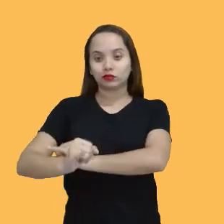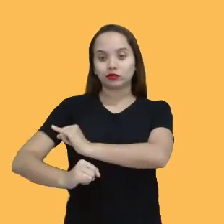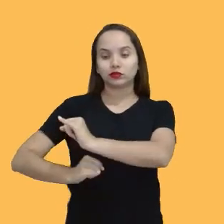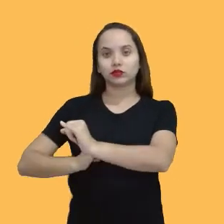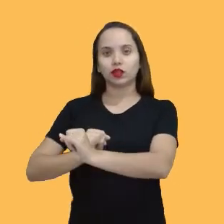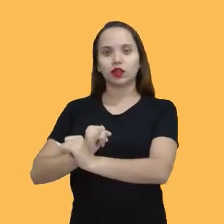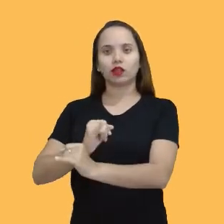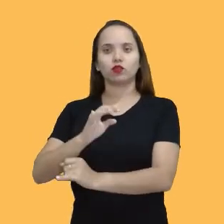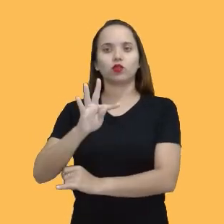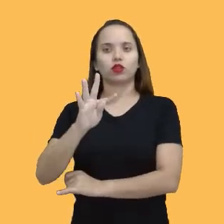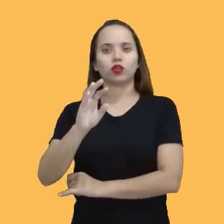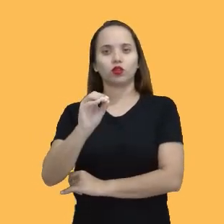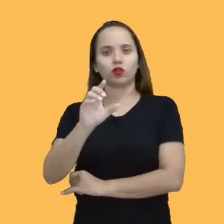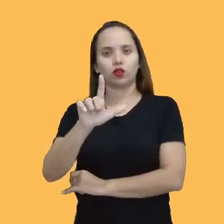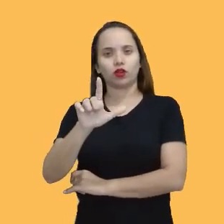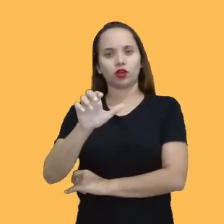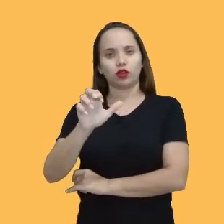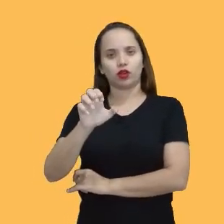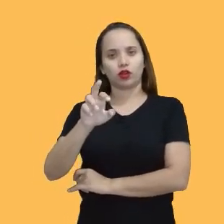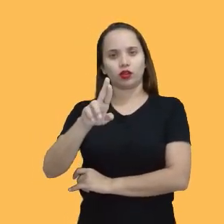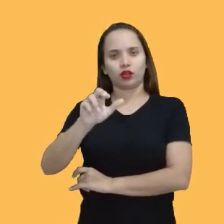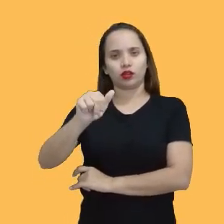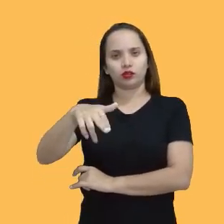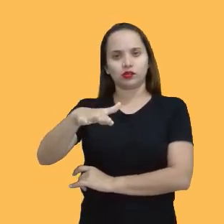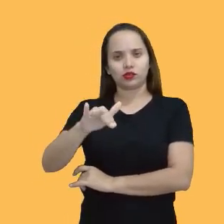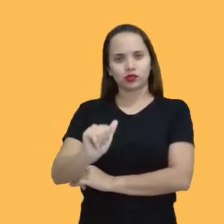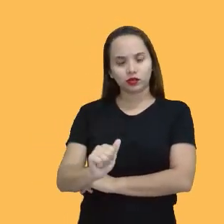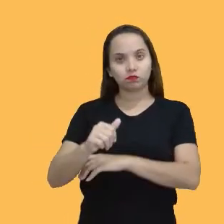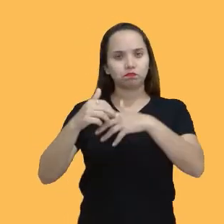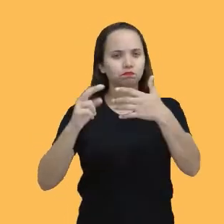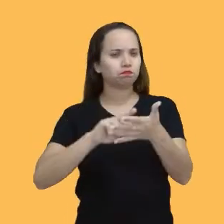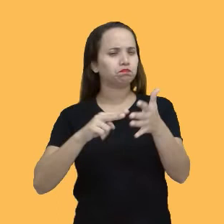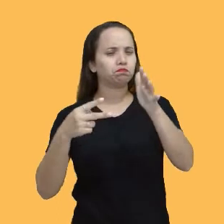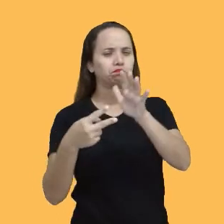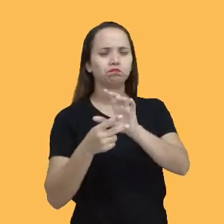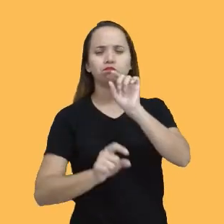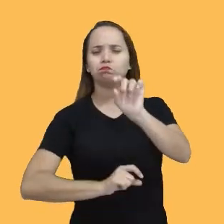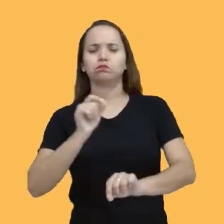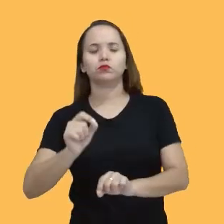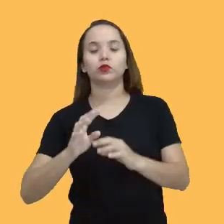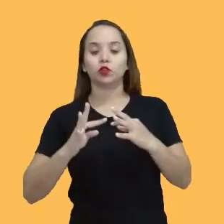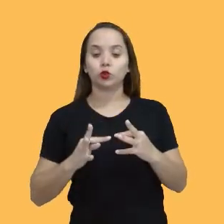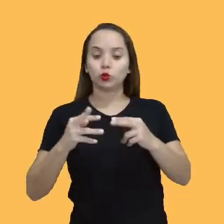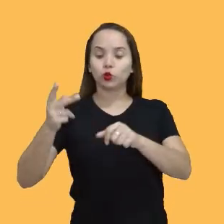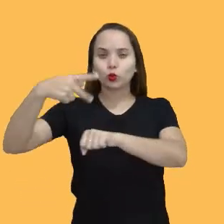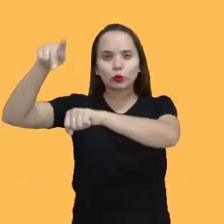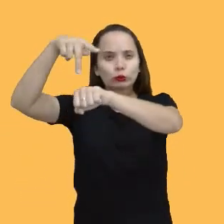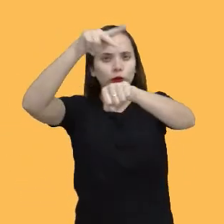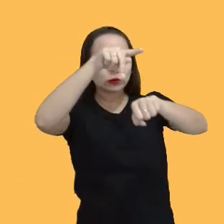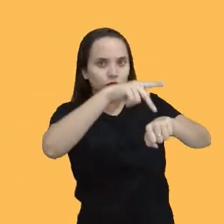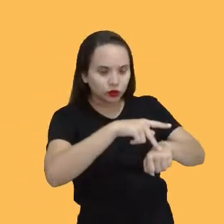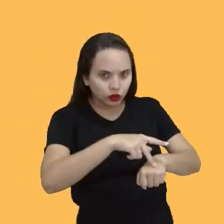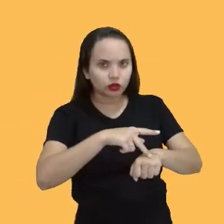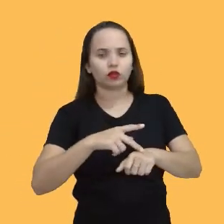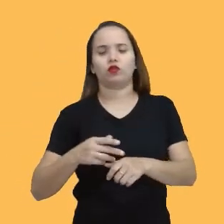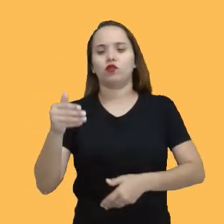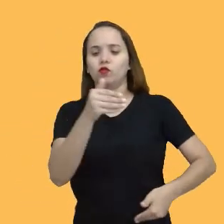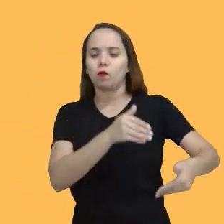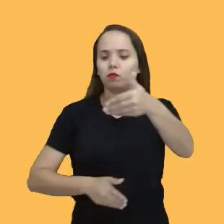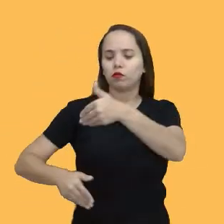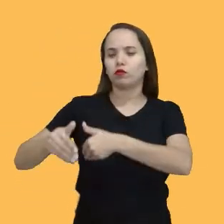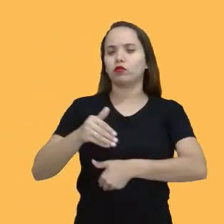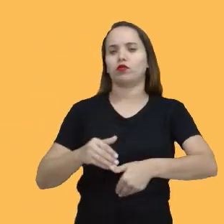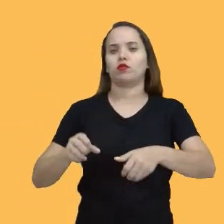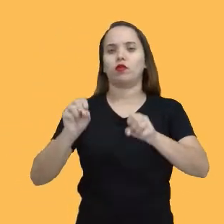Tolerância. Ou seja, todos os países que fazem parte da Organização das Nações Unidas, o Brasil é um deles, no dia 16